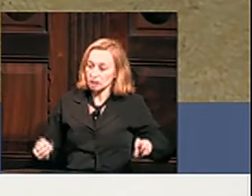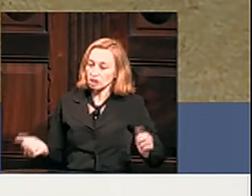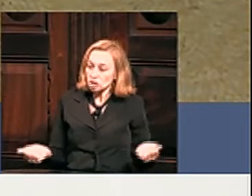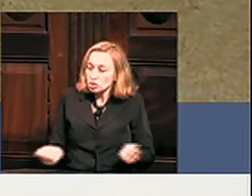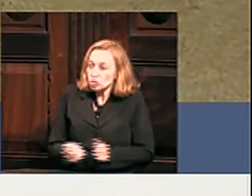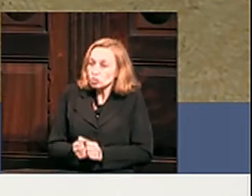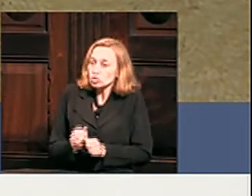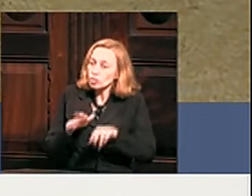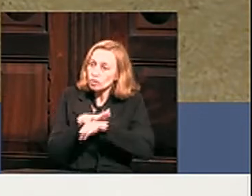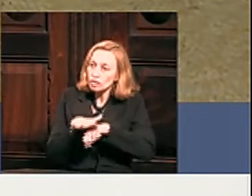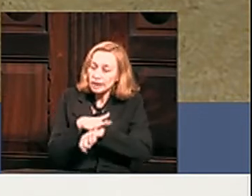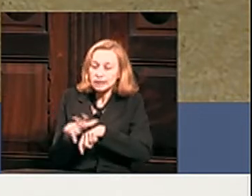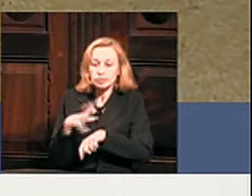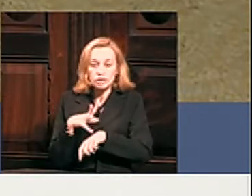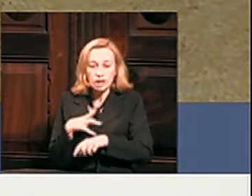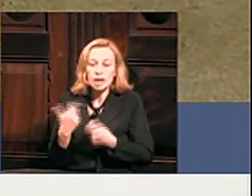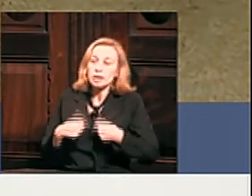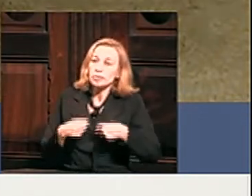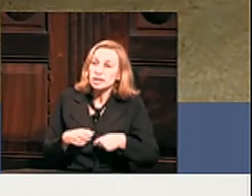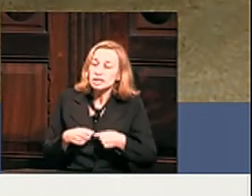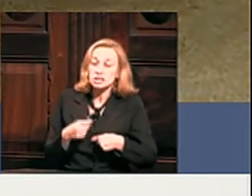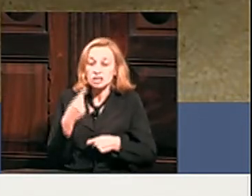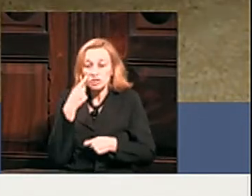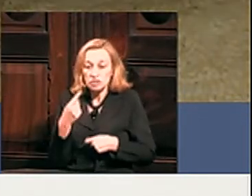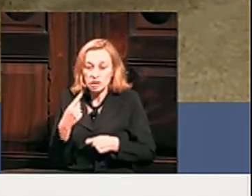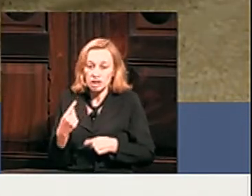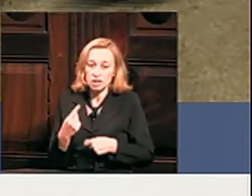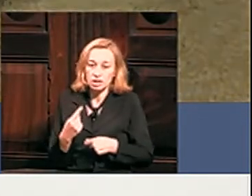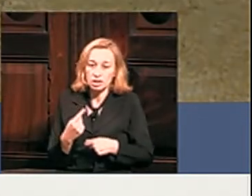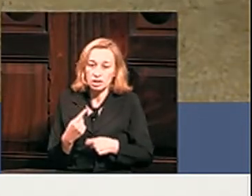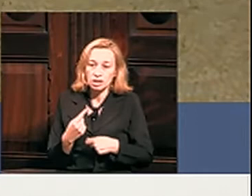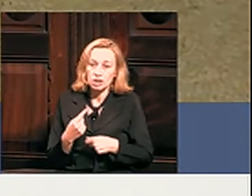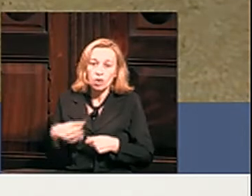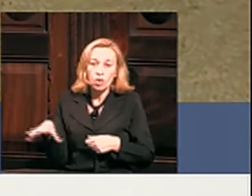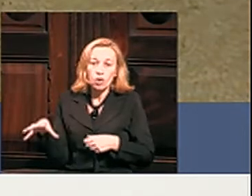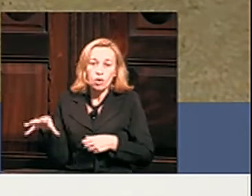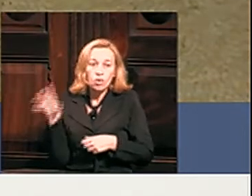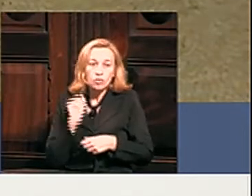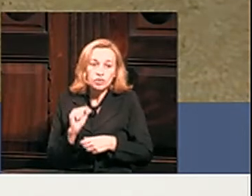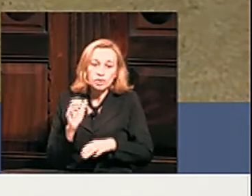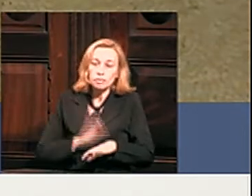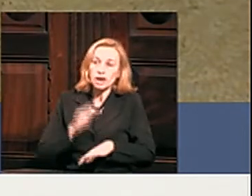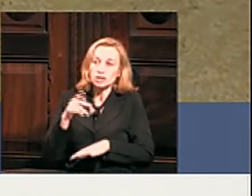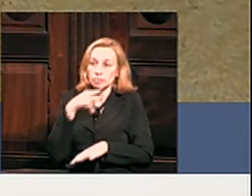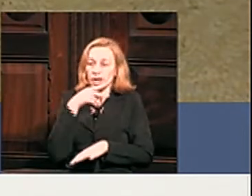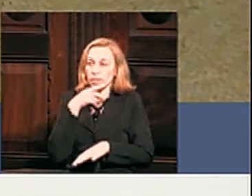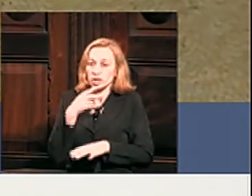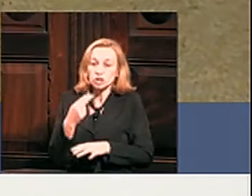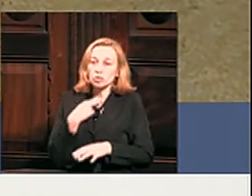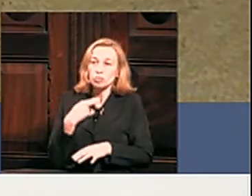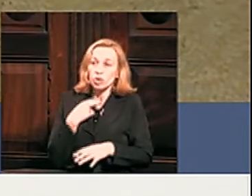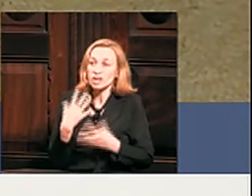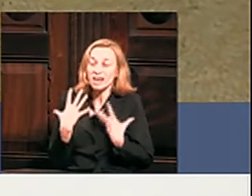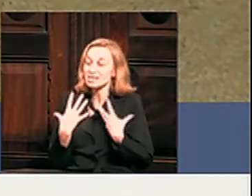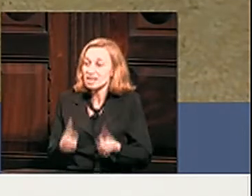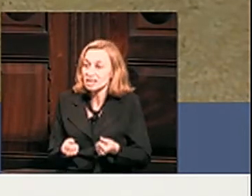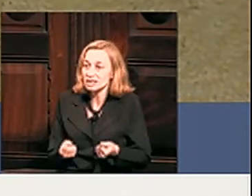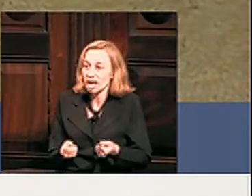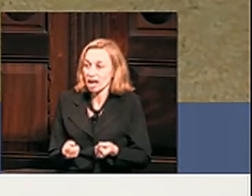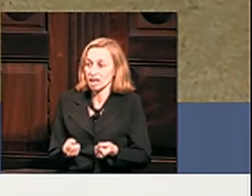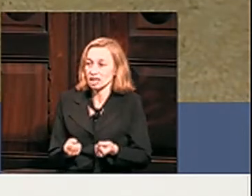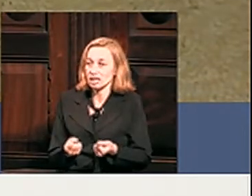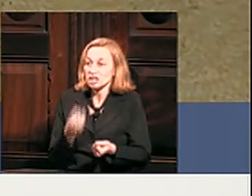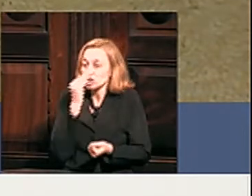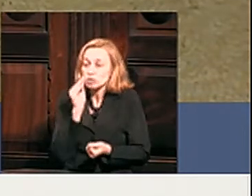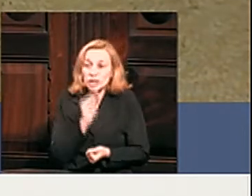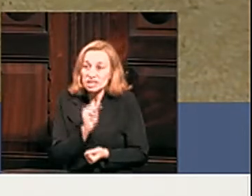casa, tem que estar disposto a respeitar um poder que é o parlamento. Não pode o secretário de Fazenda simplesmente se